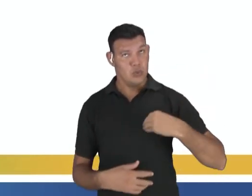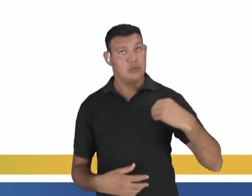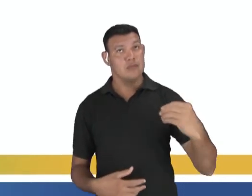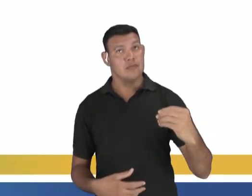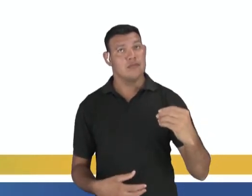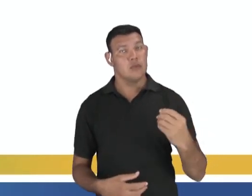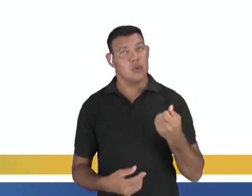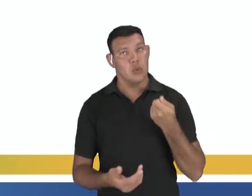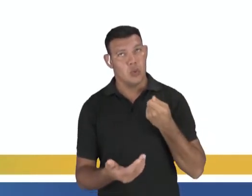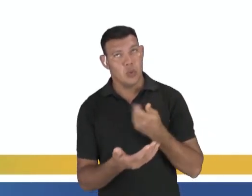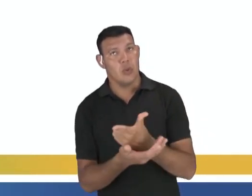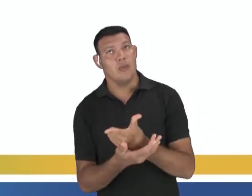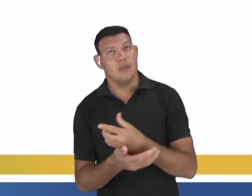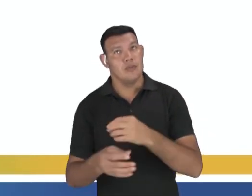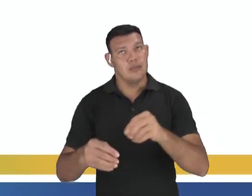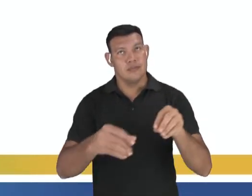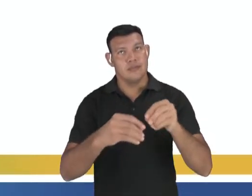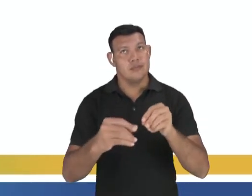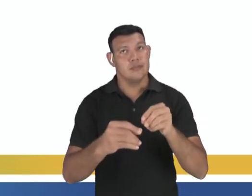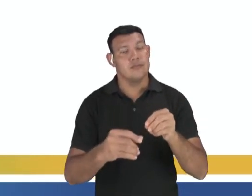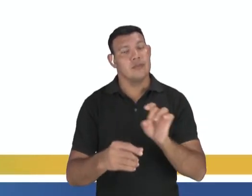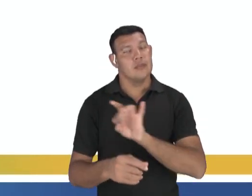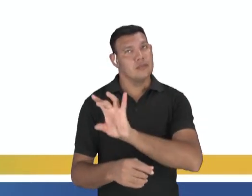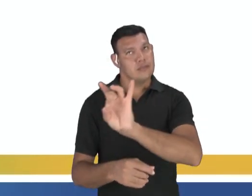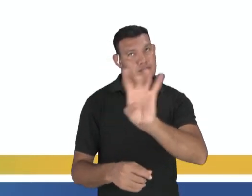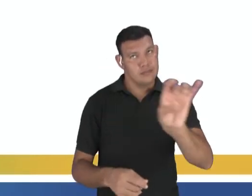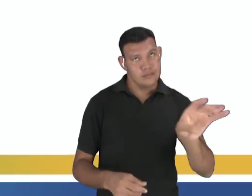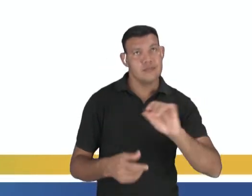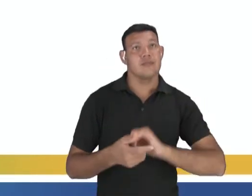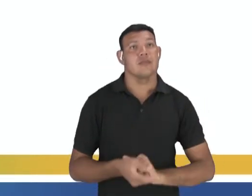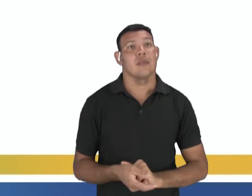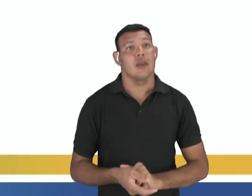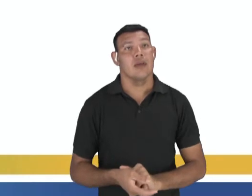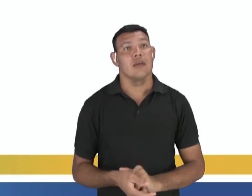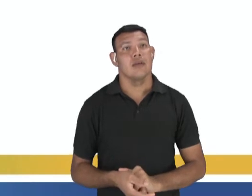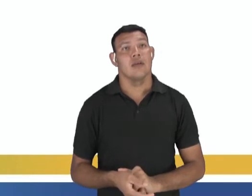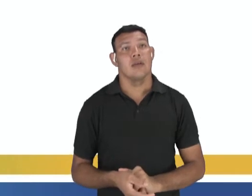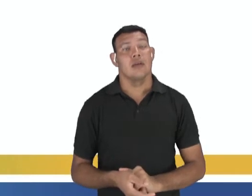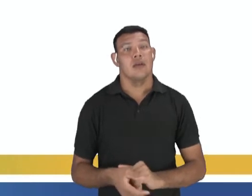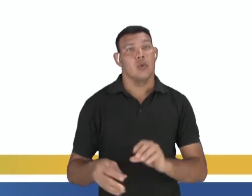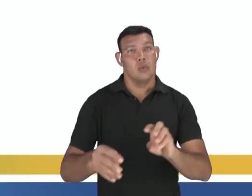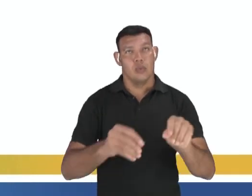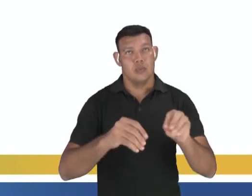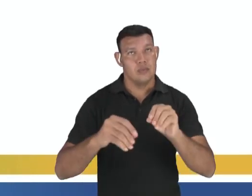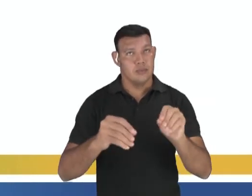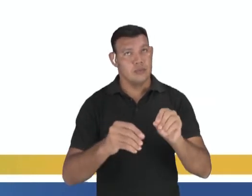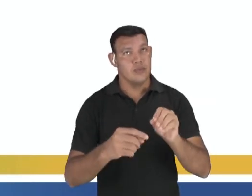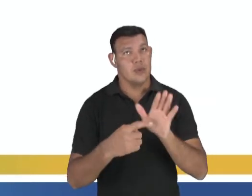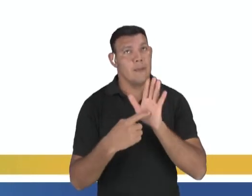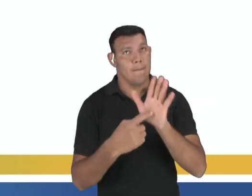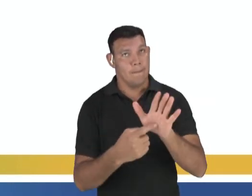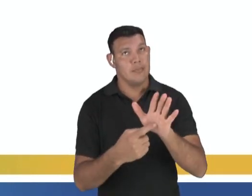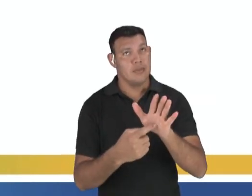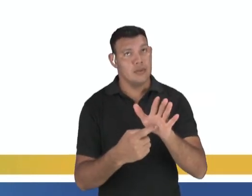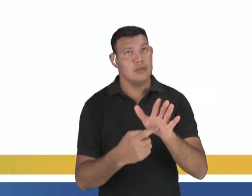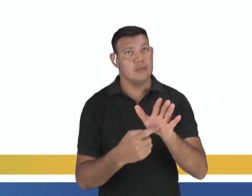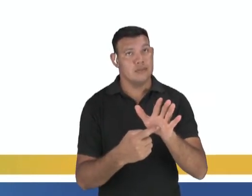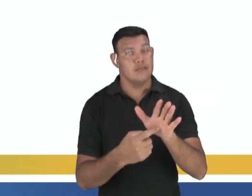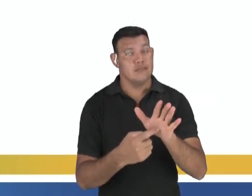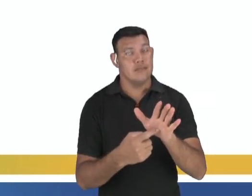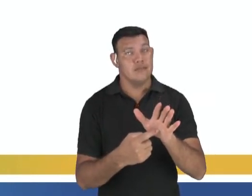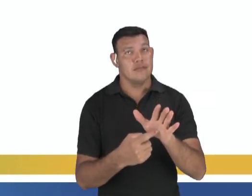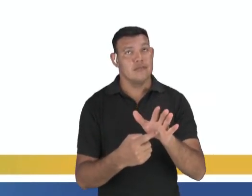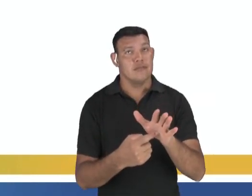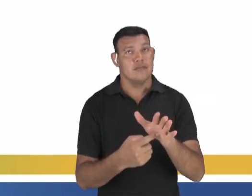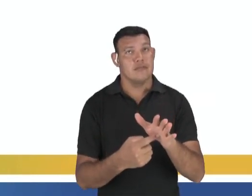filho. Os terrenos apresentam formato e medidas de acordo com as figuras abaixo. O terreno A ficará com o filho